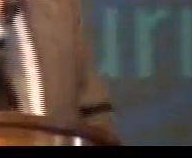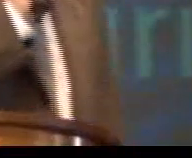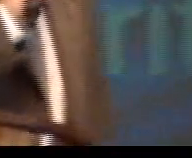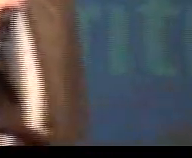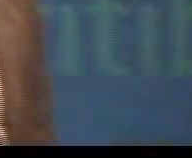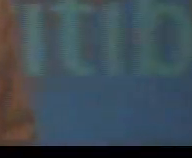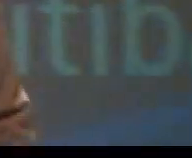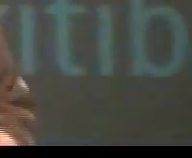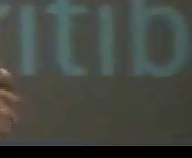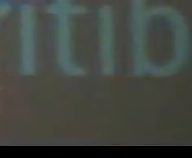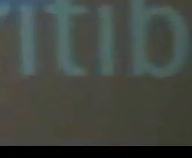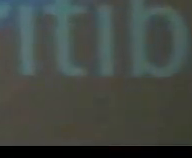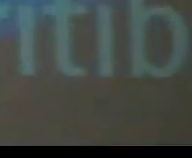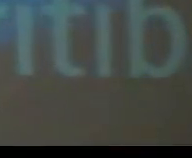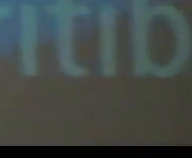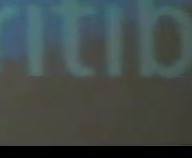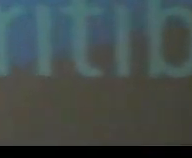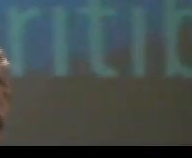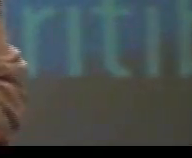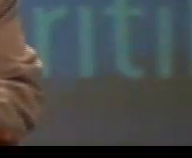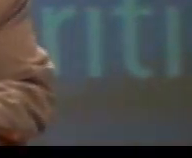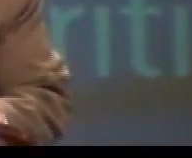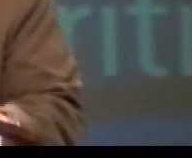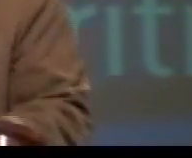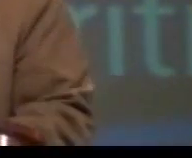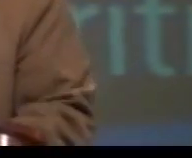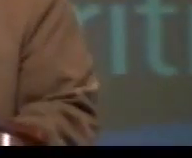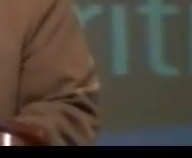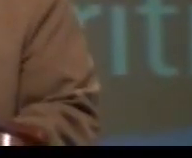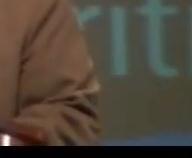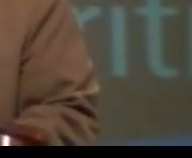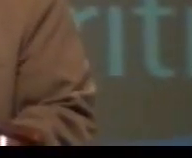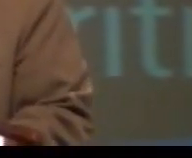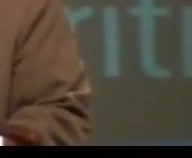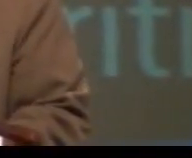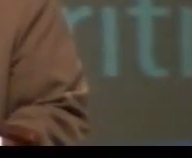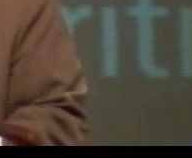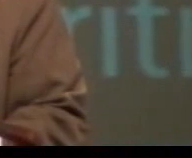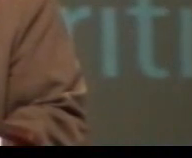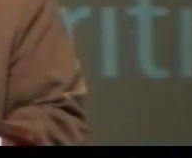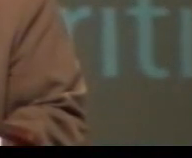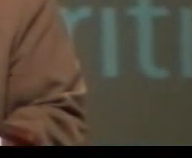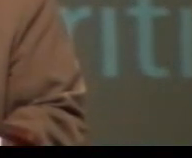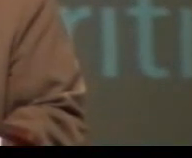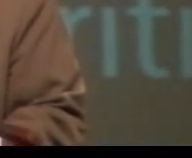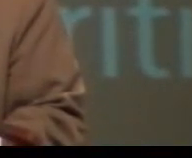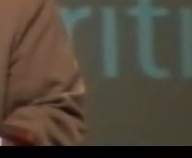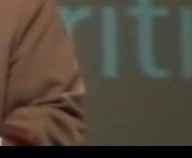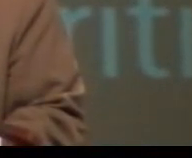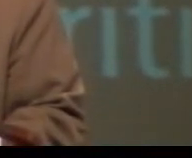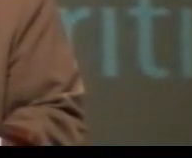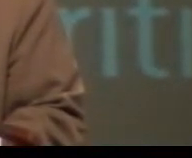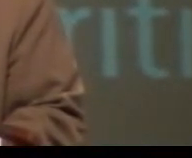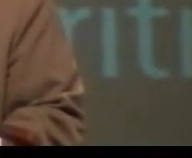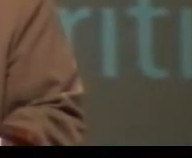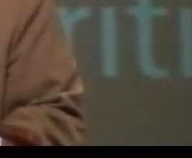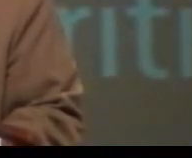Abra sua Bíblia em Gênesis capítulo 17. Nós temos estudado a